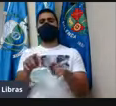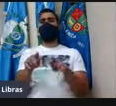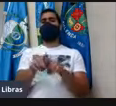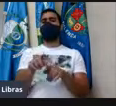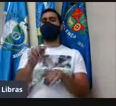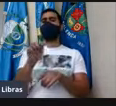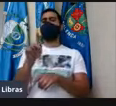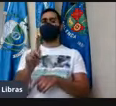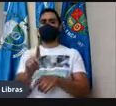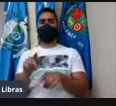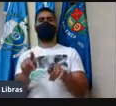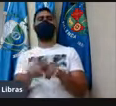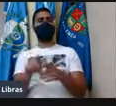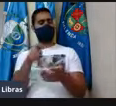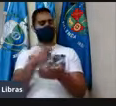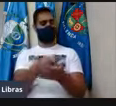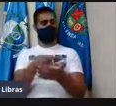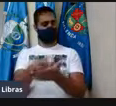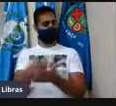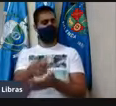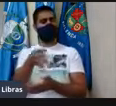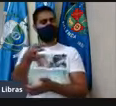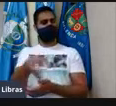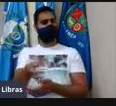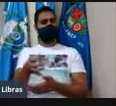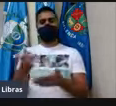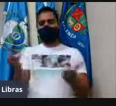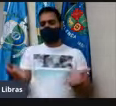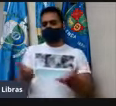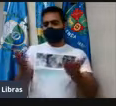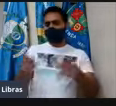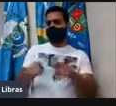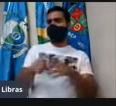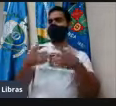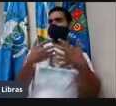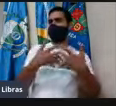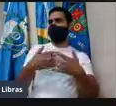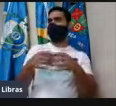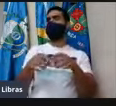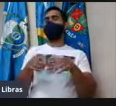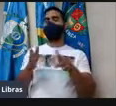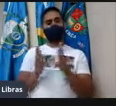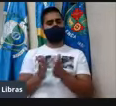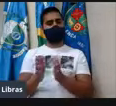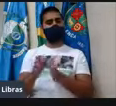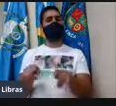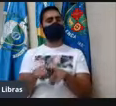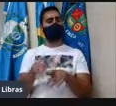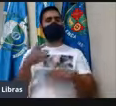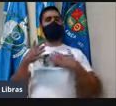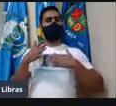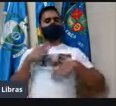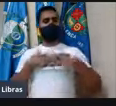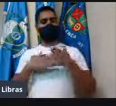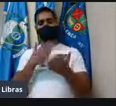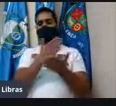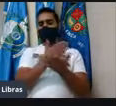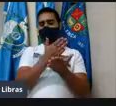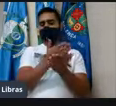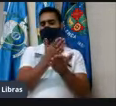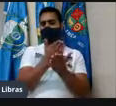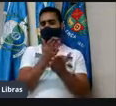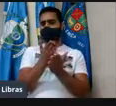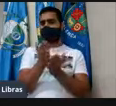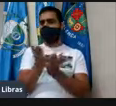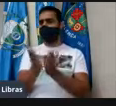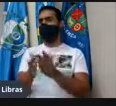pensionista, rigorosamente em dia. Os investimentos caminhando de forma muito tranquila. Os parcelamentos